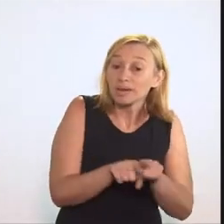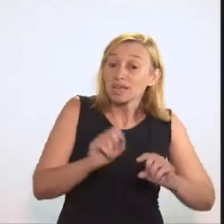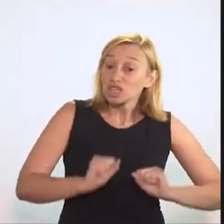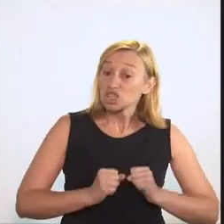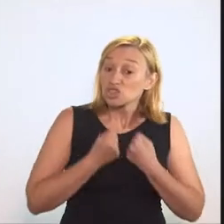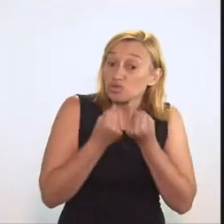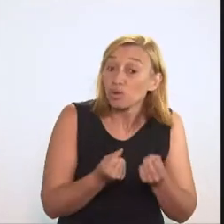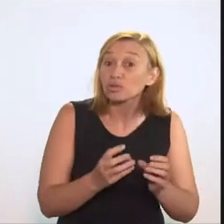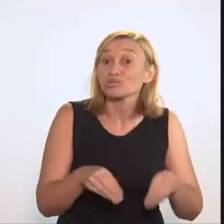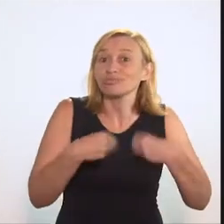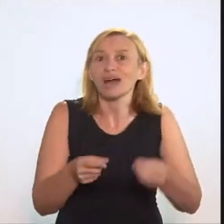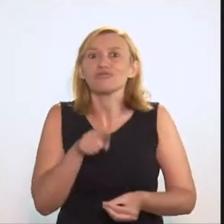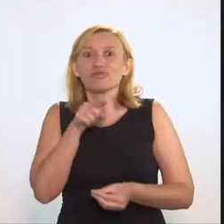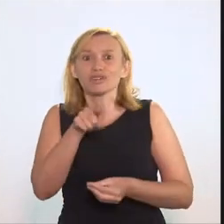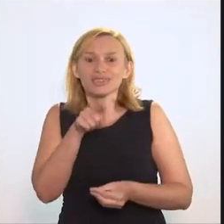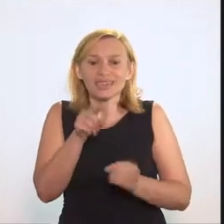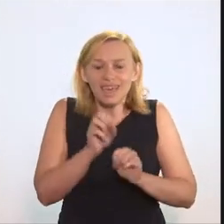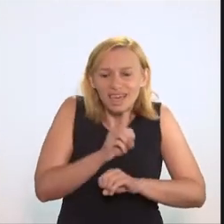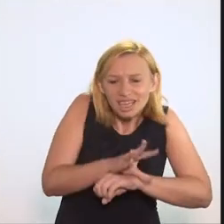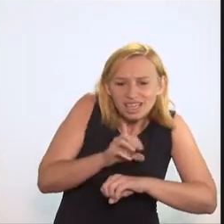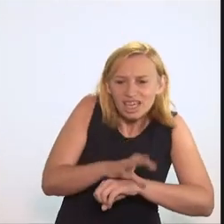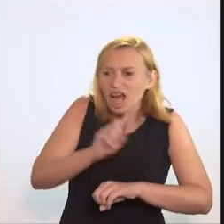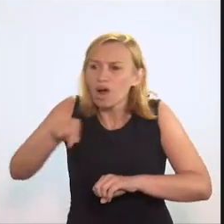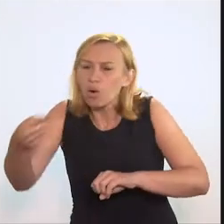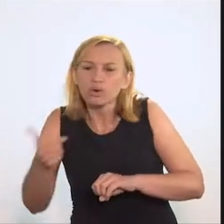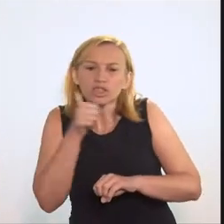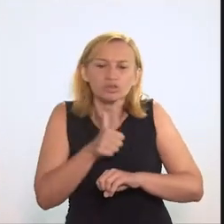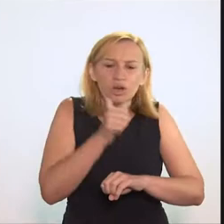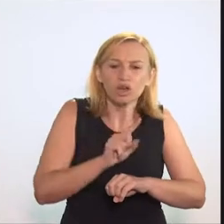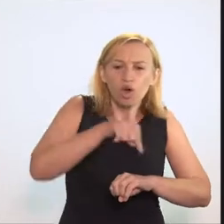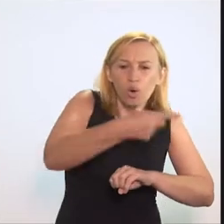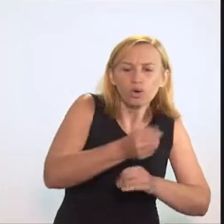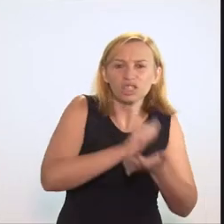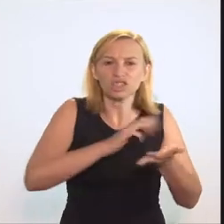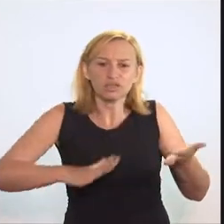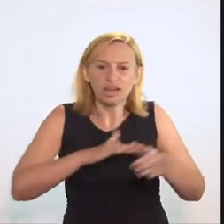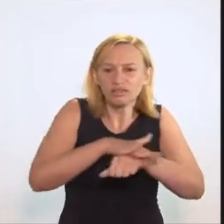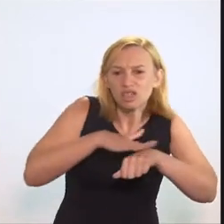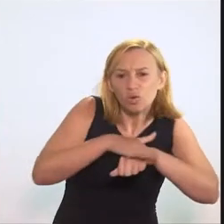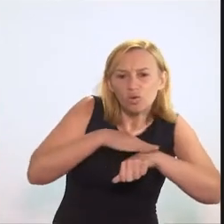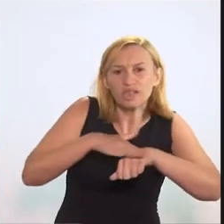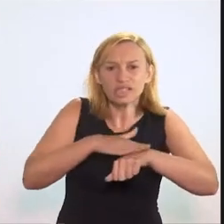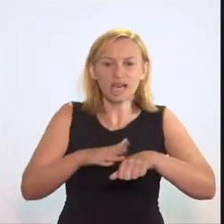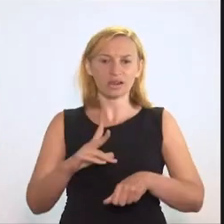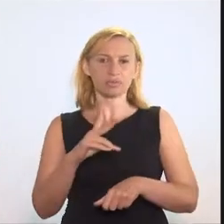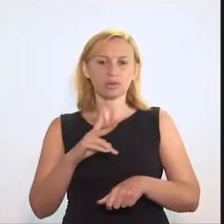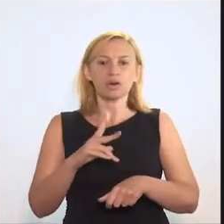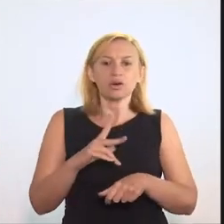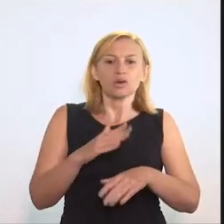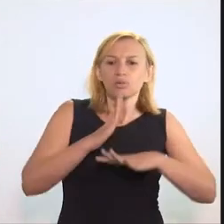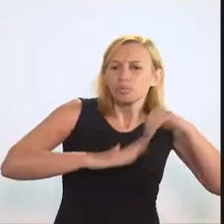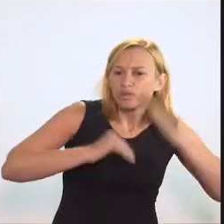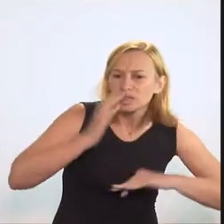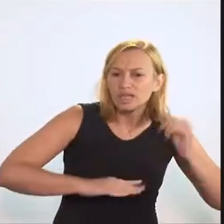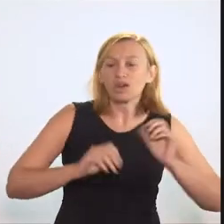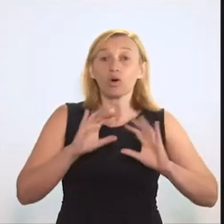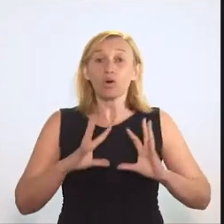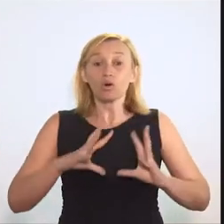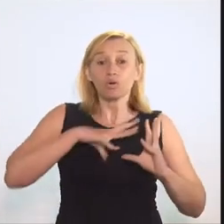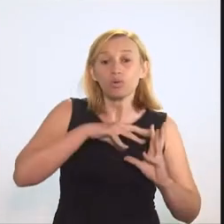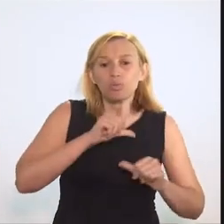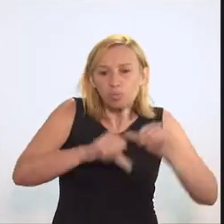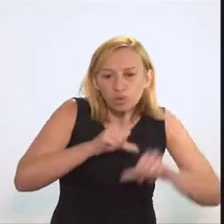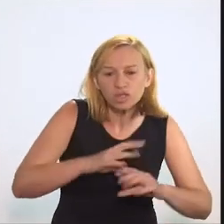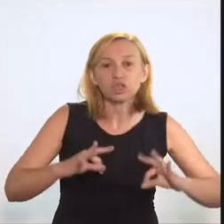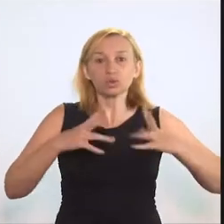também fortalece. O fato de você indicar outras mulheres para outras oportunidades, você conversar sobre profissionalização, isso muda